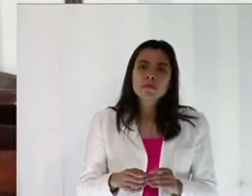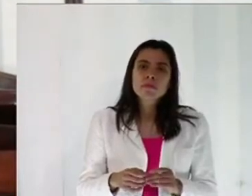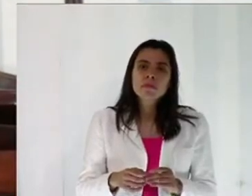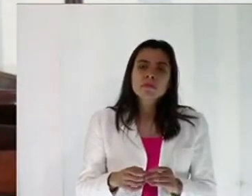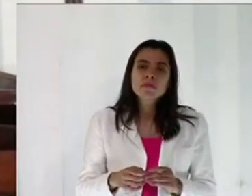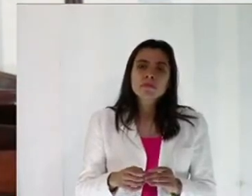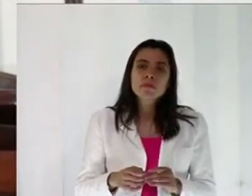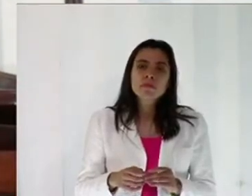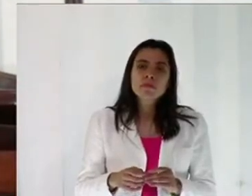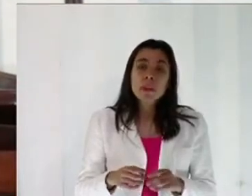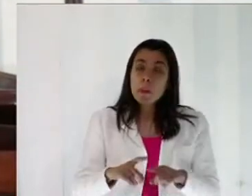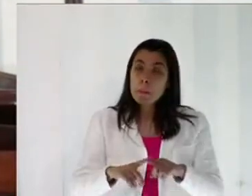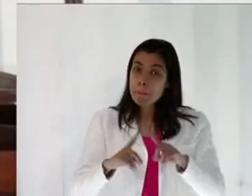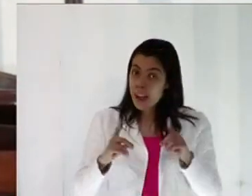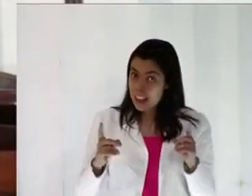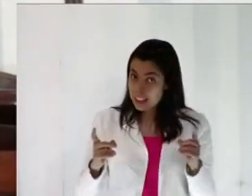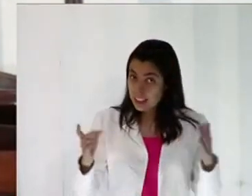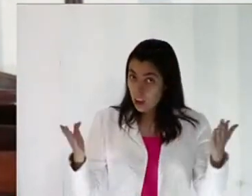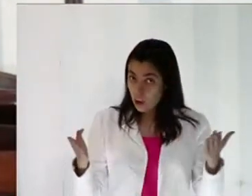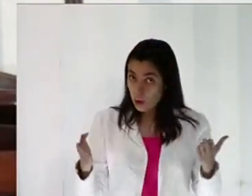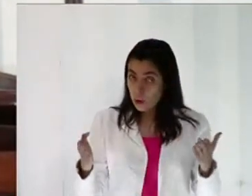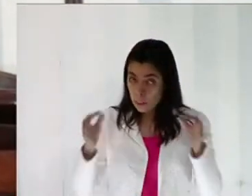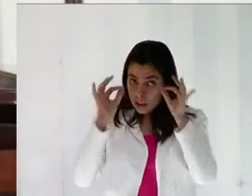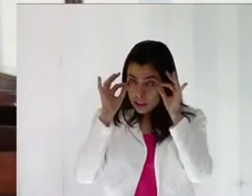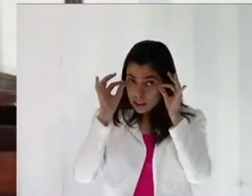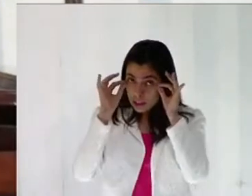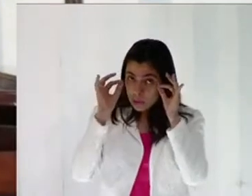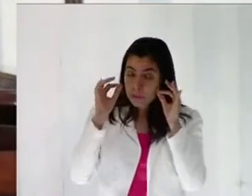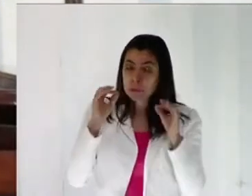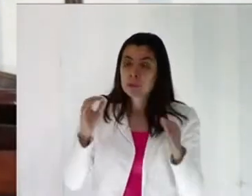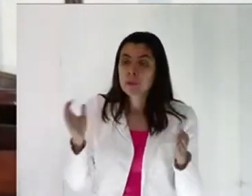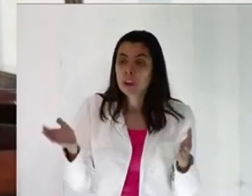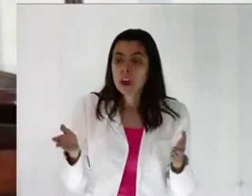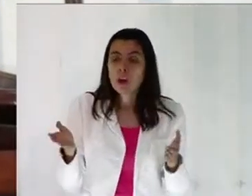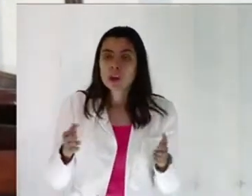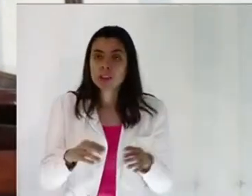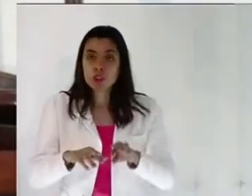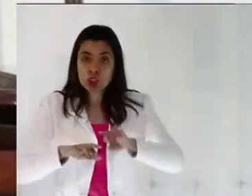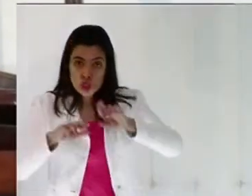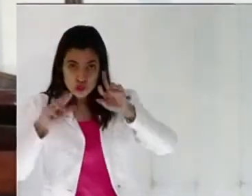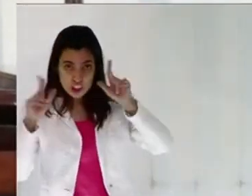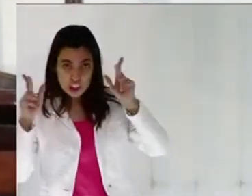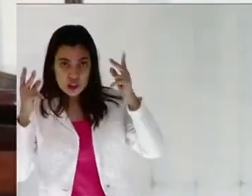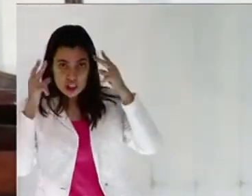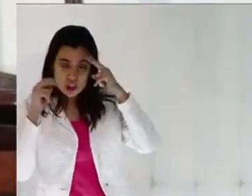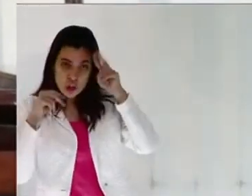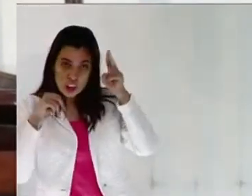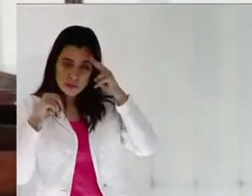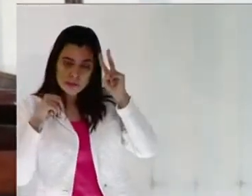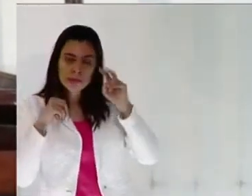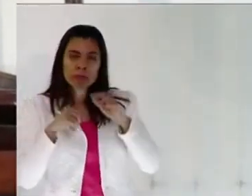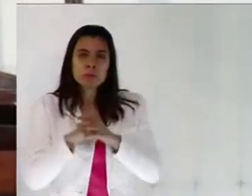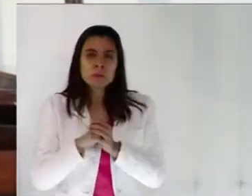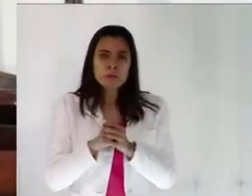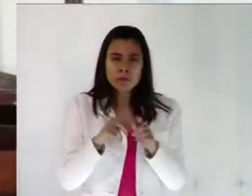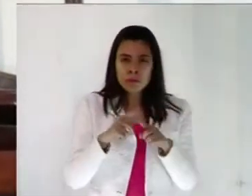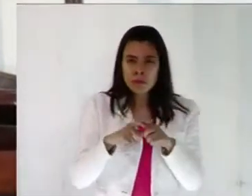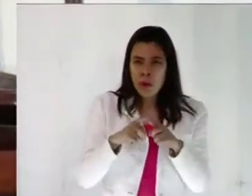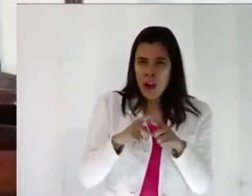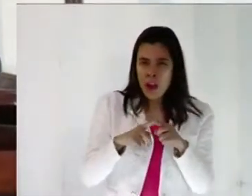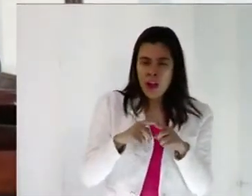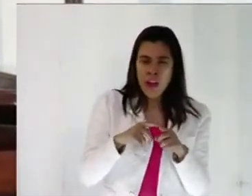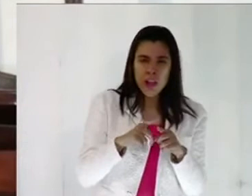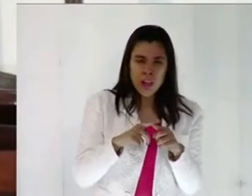Isaque com a história do nosso amado Deus e o seu único Filho Jesus. Porque na história do